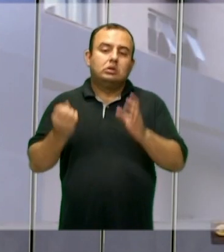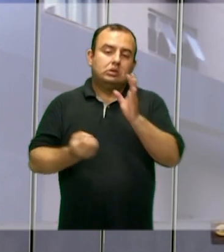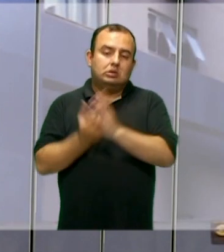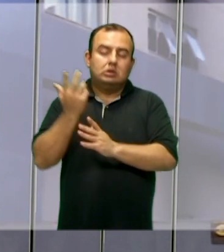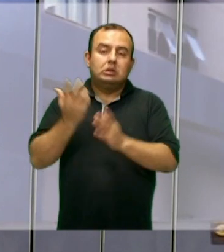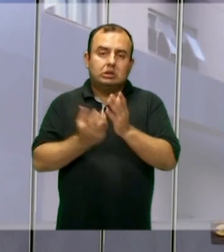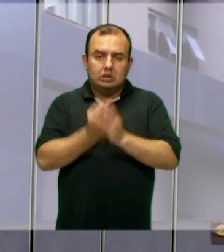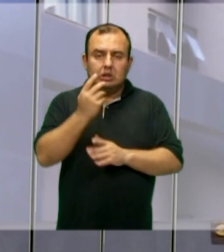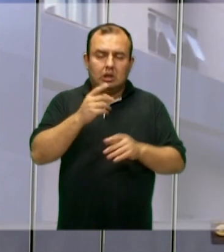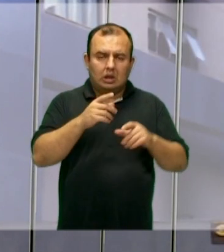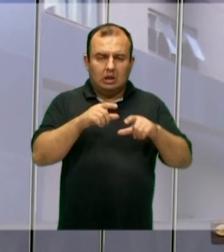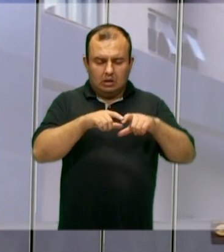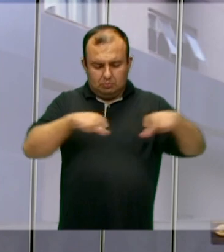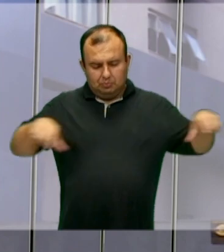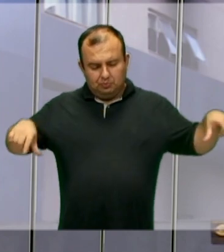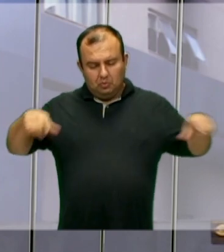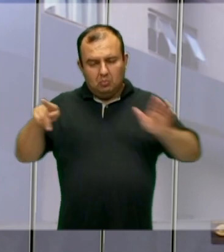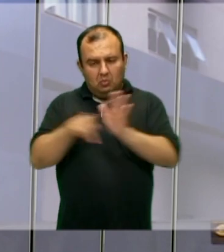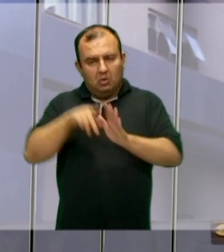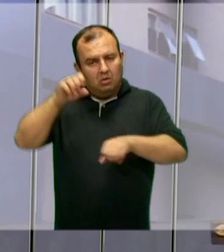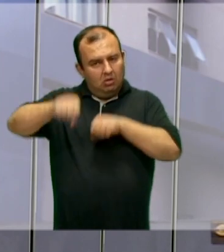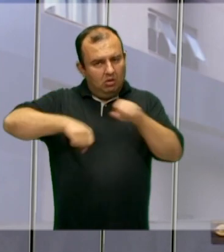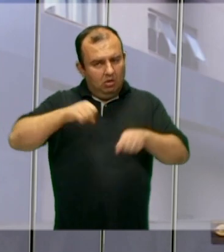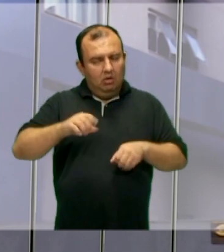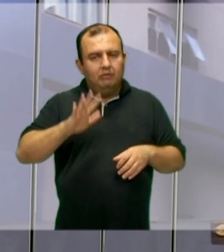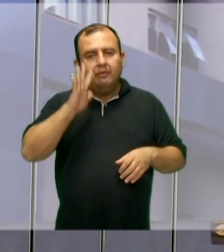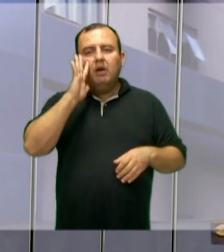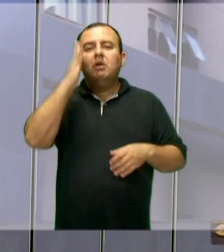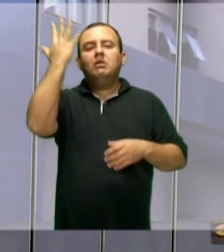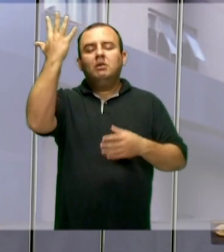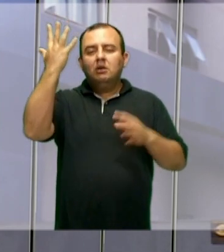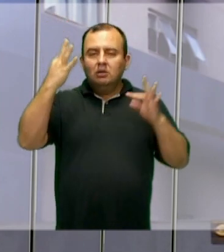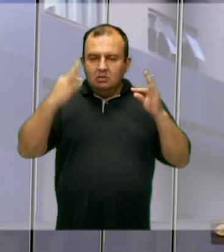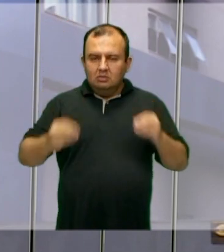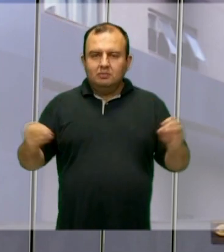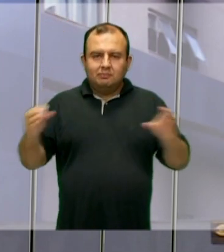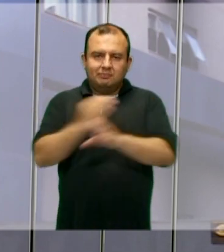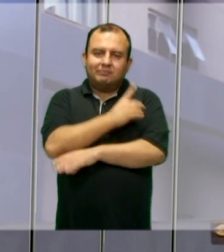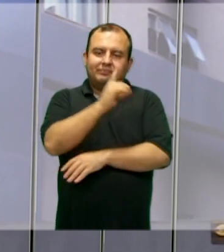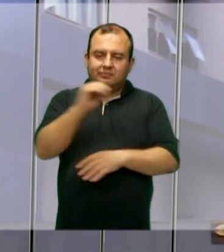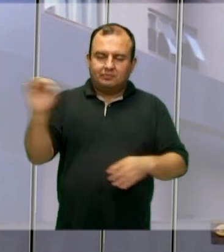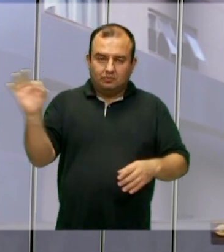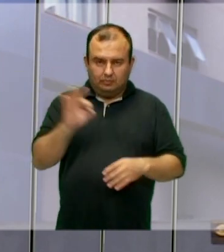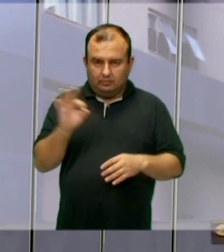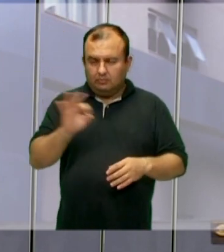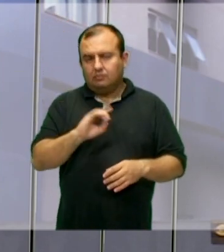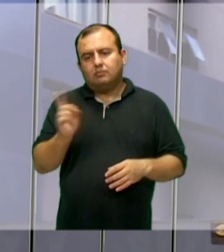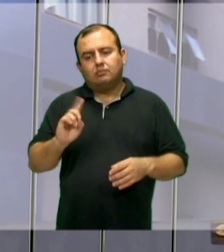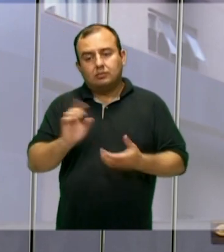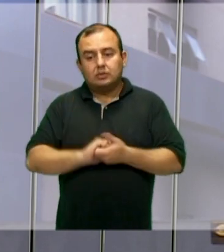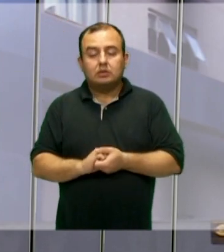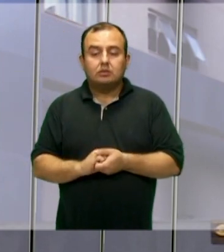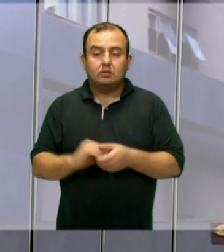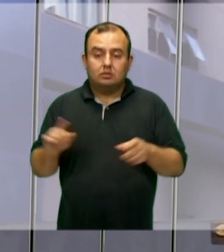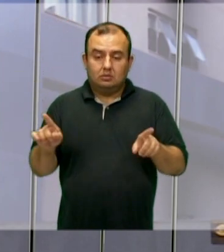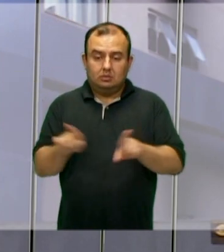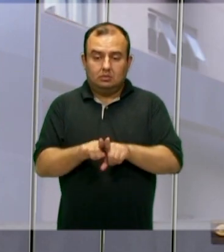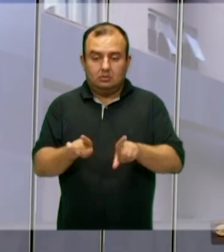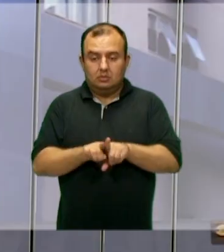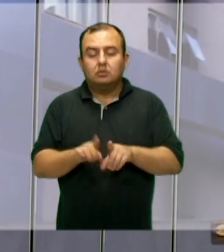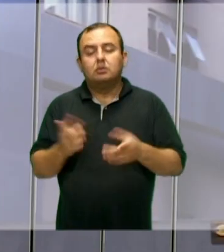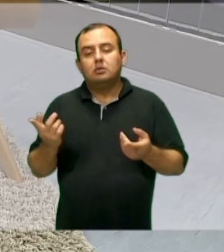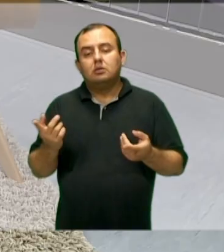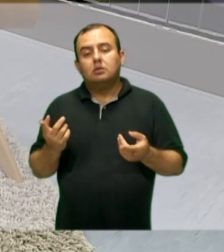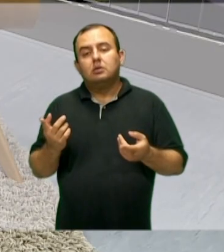mais ciclovias ao redor da cidade não vai solucionar por completo, né, problemas de trânsito envolvendo, né, as